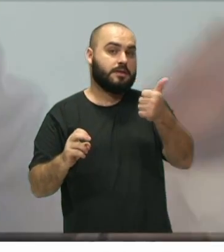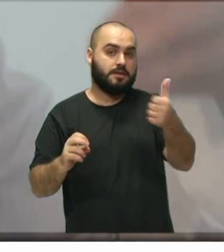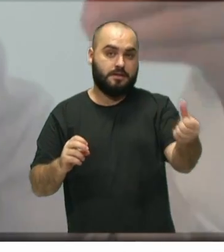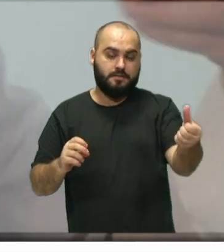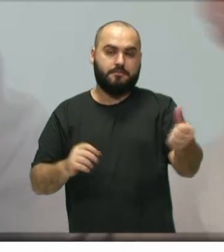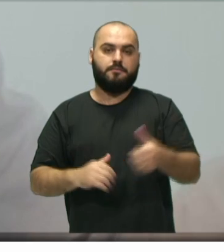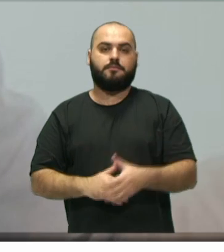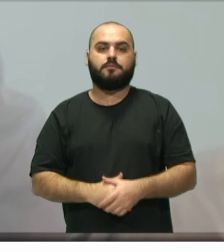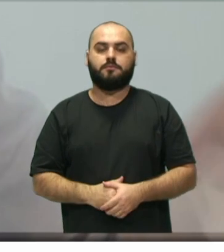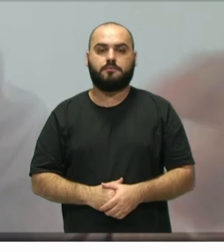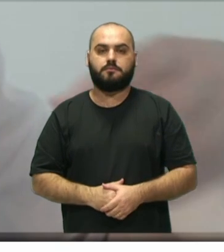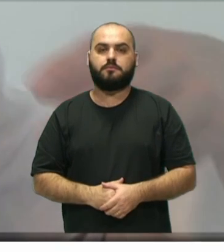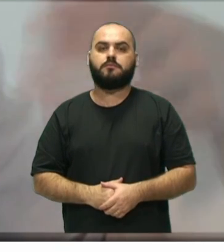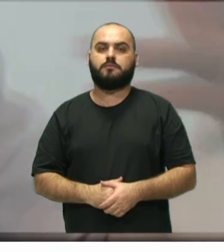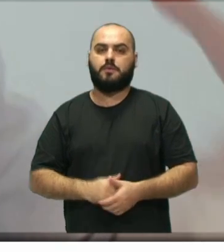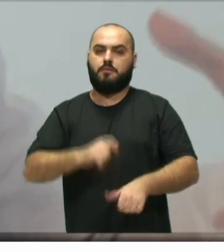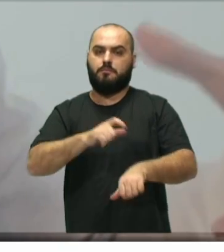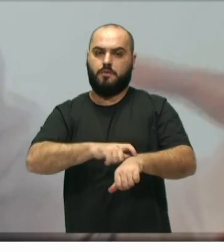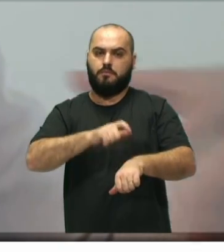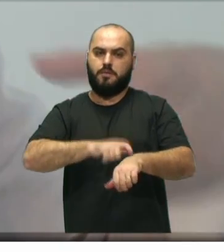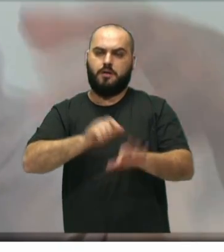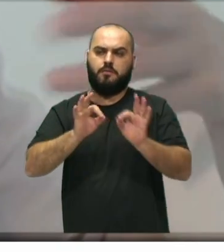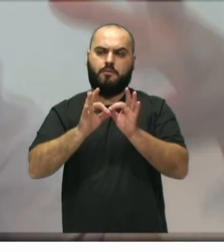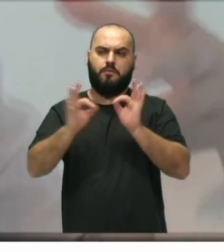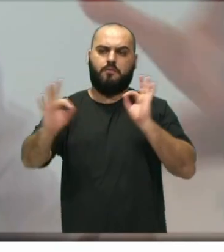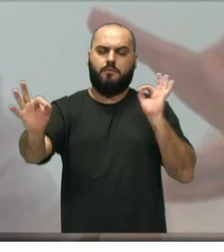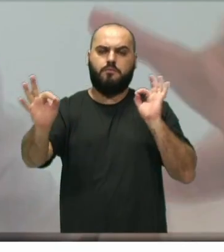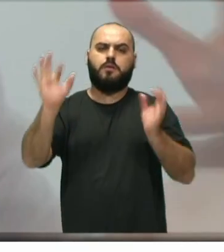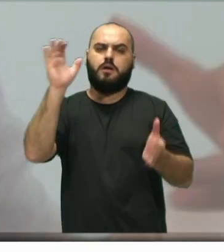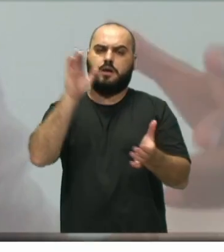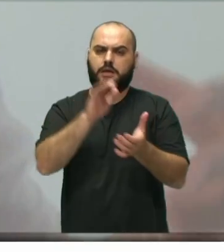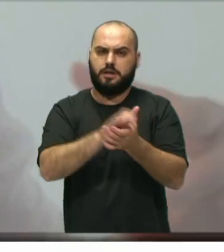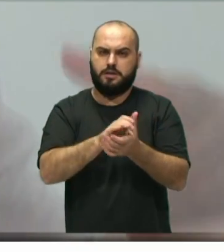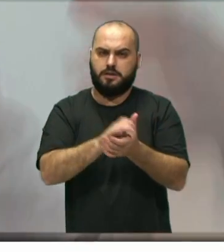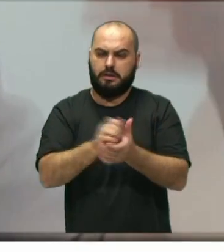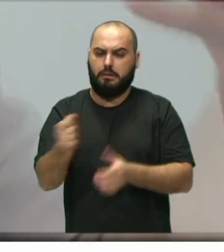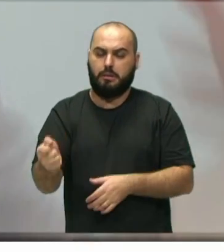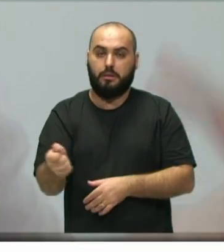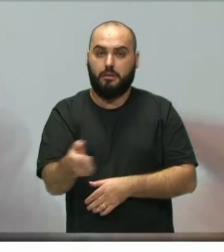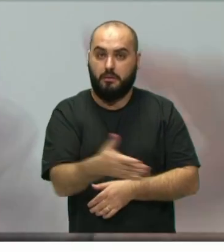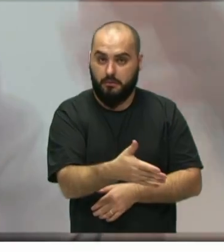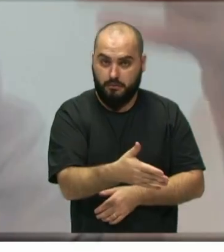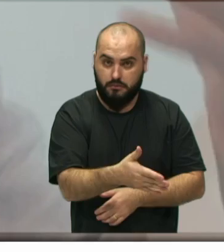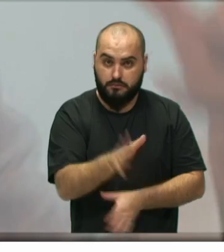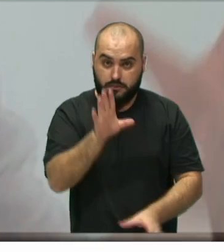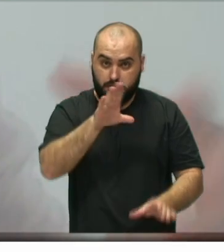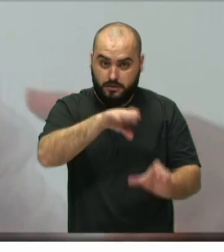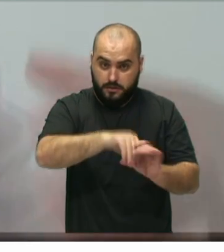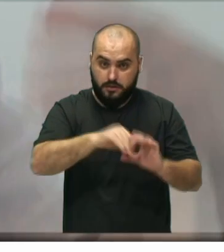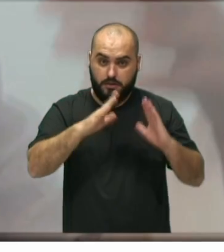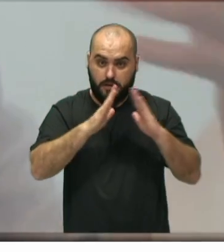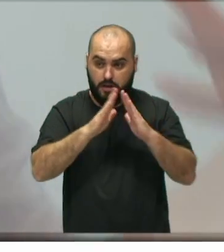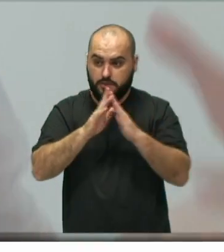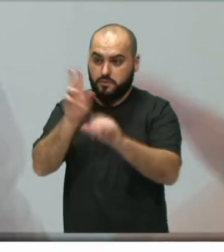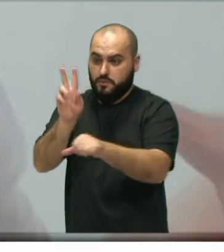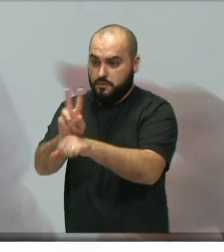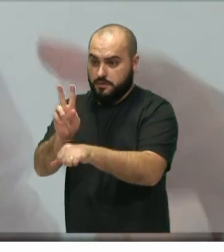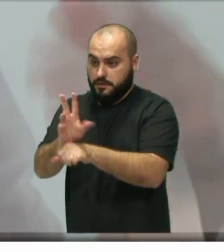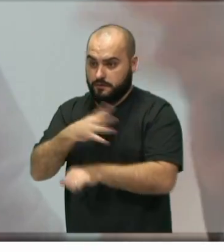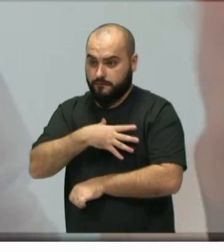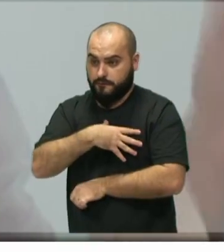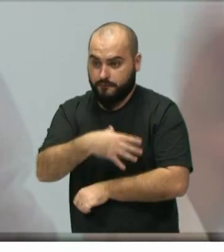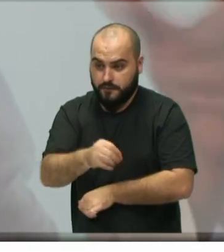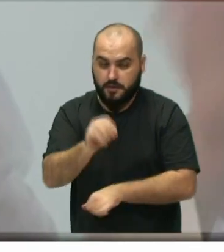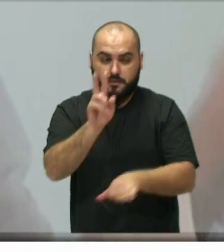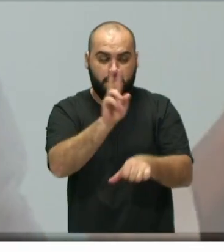período muito longo, eu casei muito nova, um período muito longo mesmo dentro de casa, cuidando de filhos, cuidando da